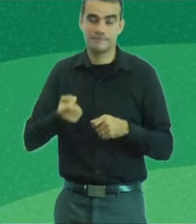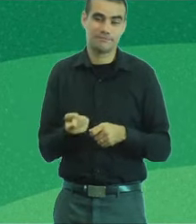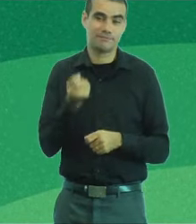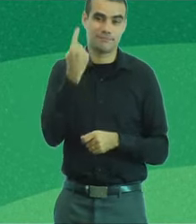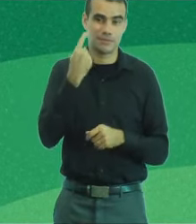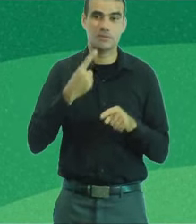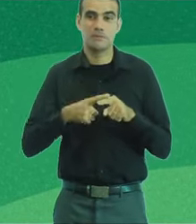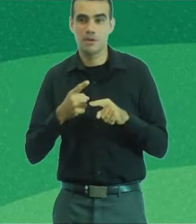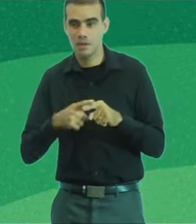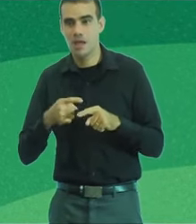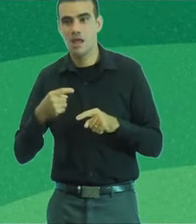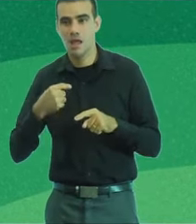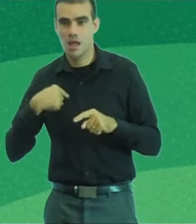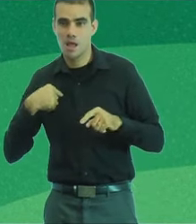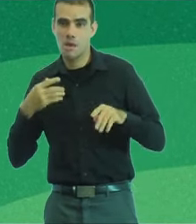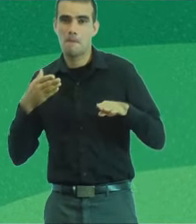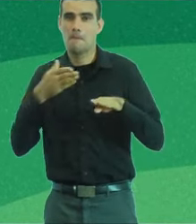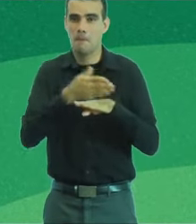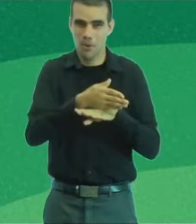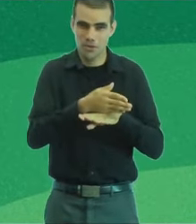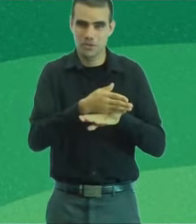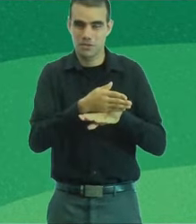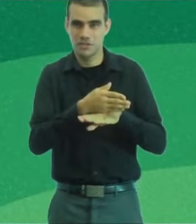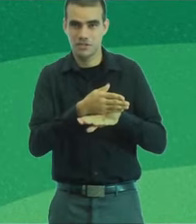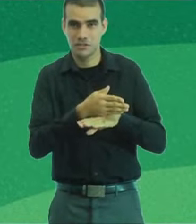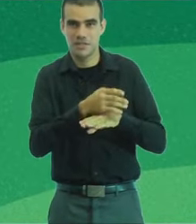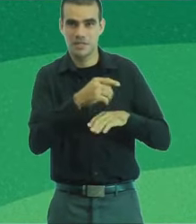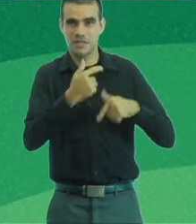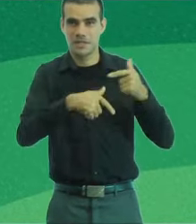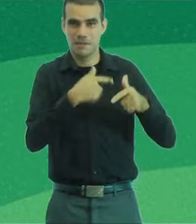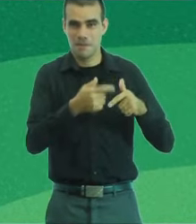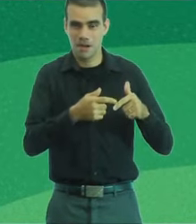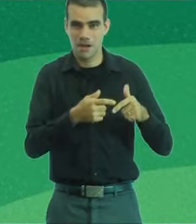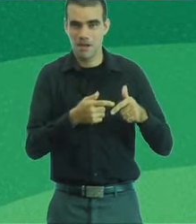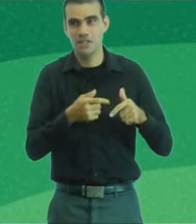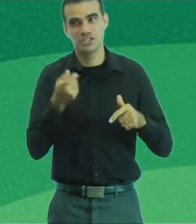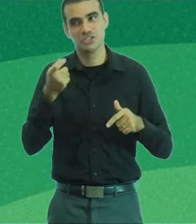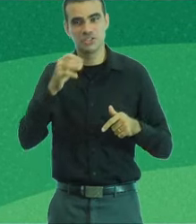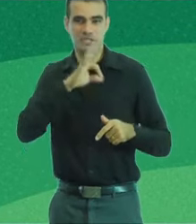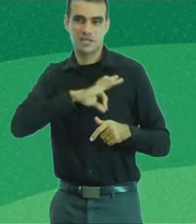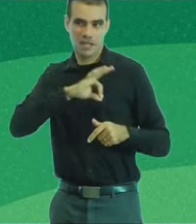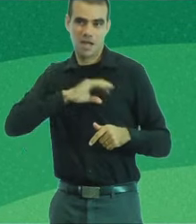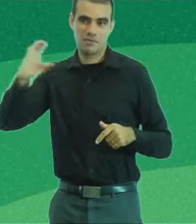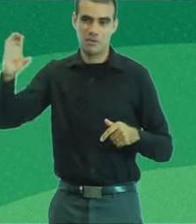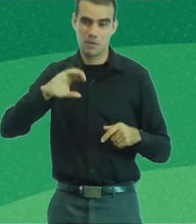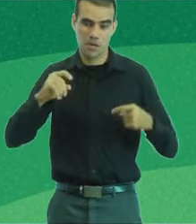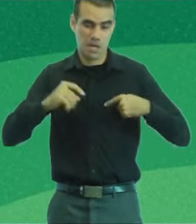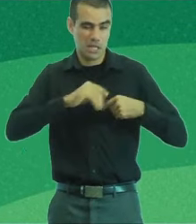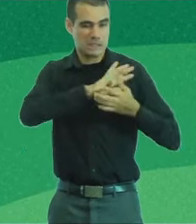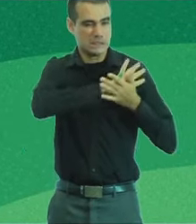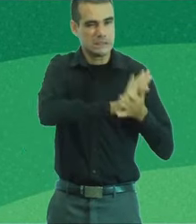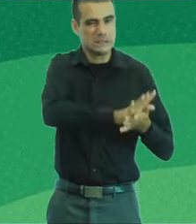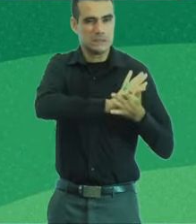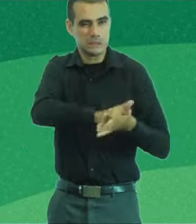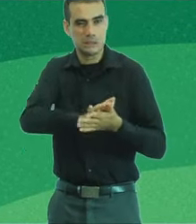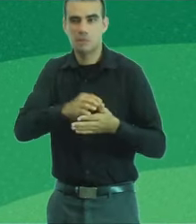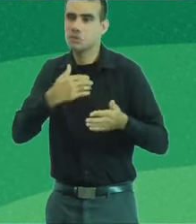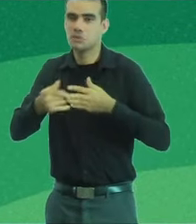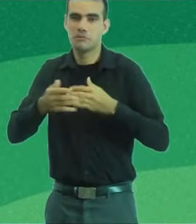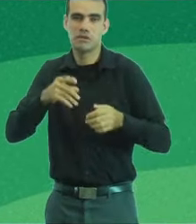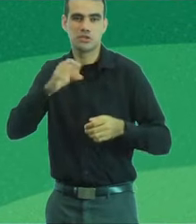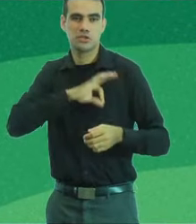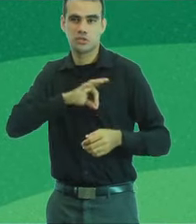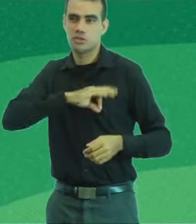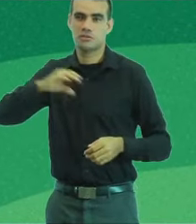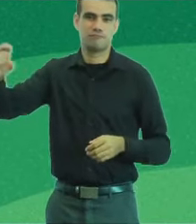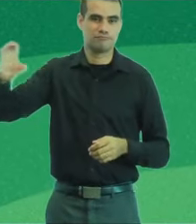eu poderia ser a pessoa mais Medíocre que fosse ainda cairia o salário no final no final do mês ou no começo só que trabalhar com